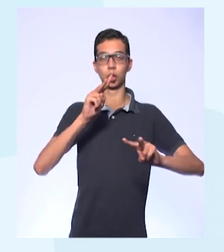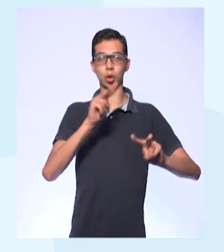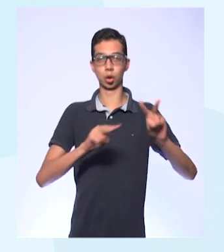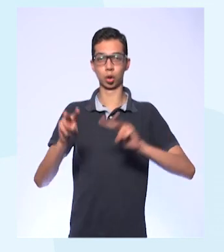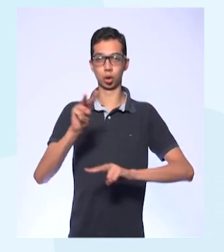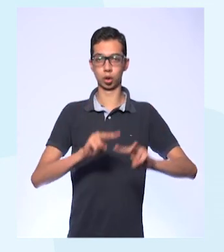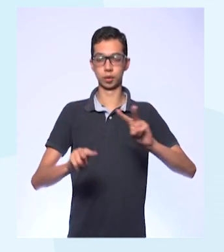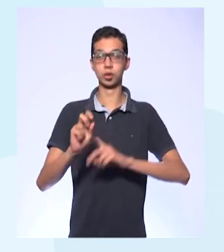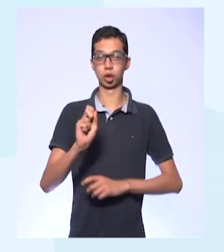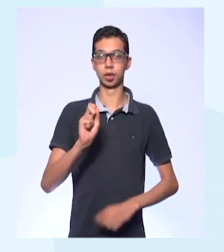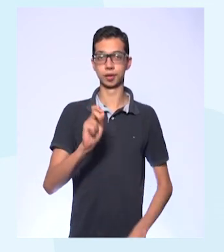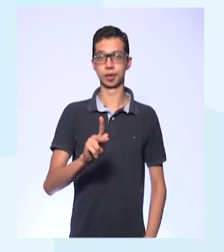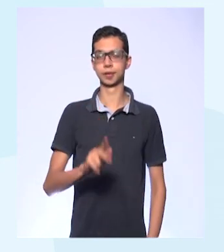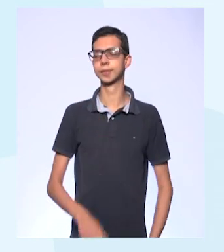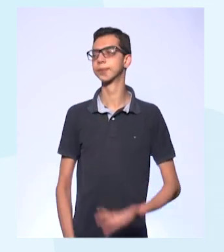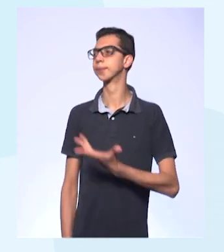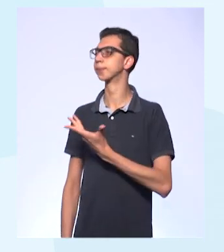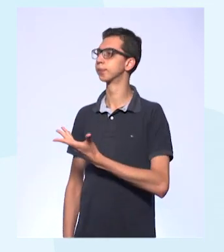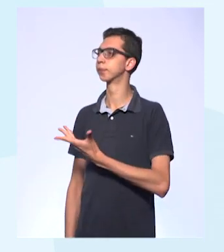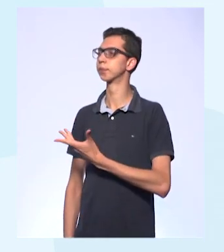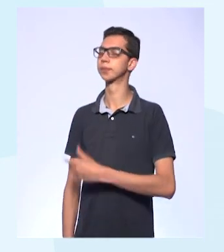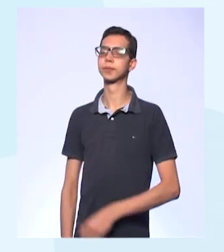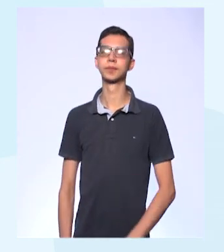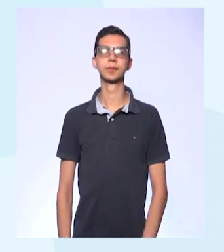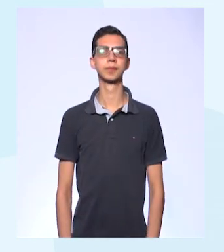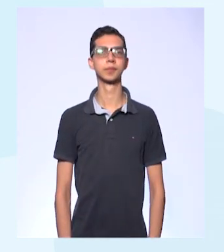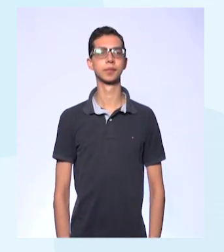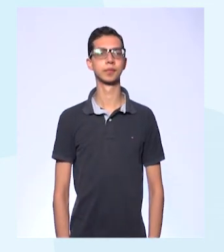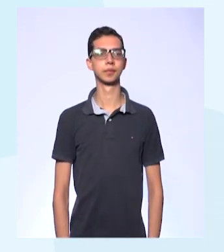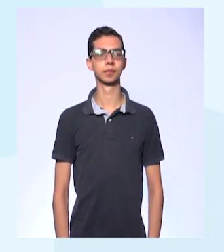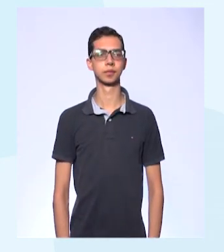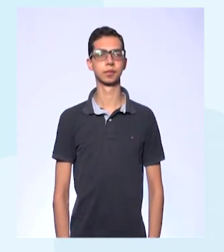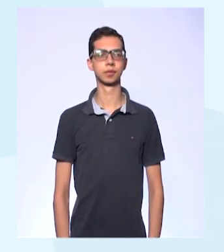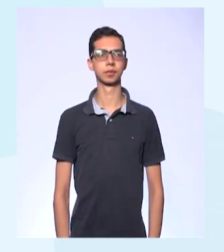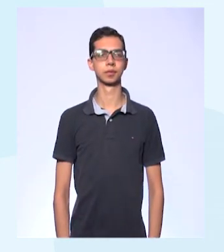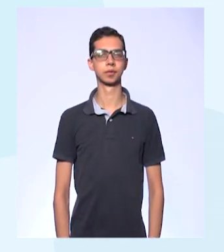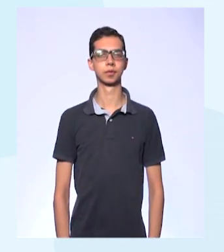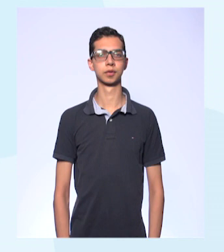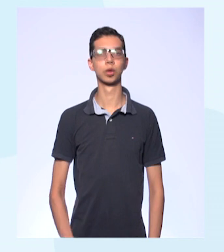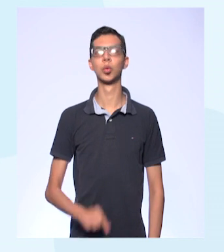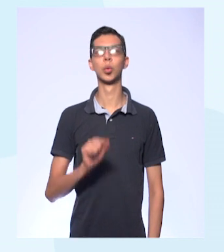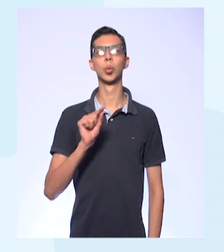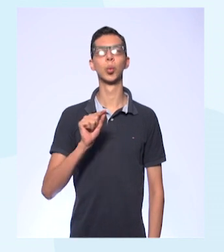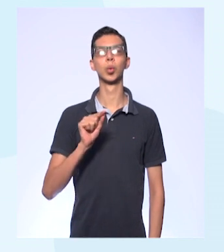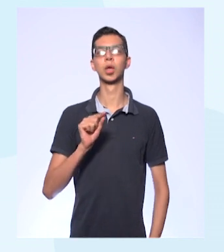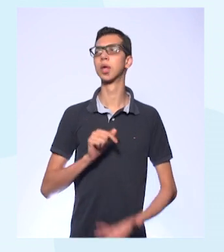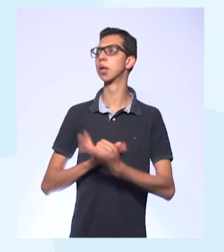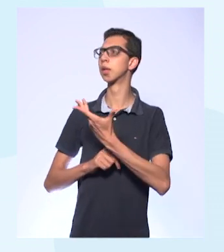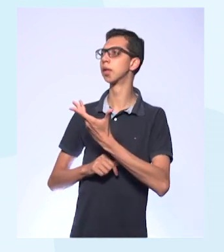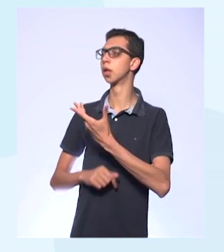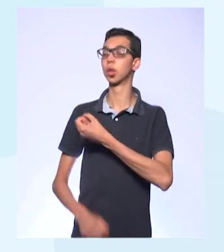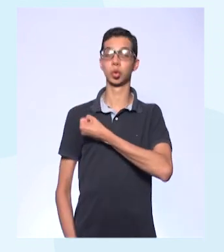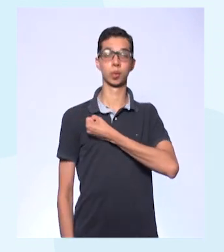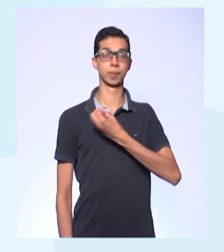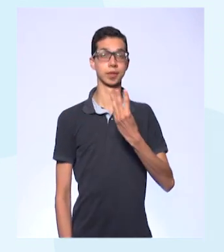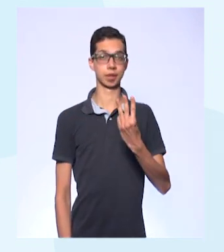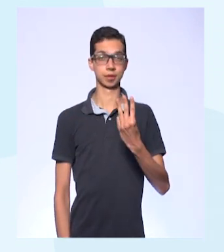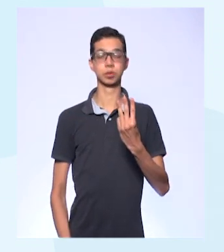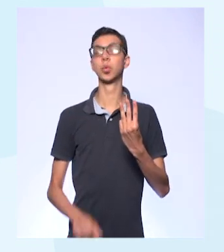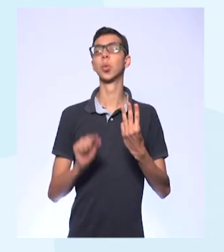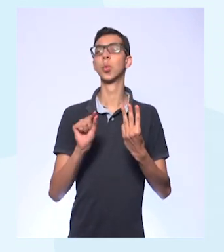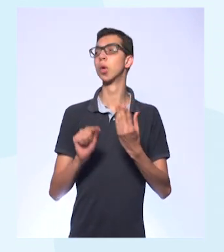tabela periódica, o que eu tenho em cima ali? Eu tenho o número 3. O que vem a ser esse 3? É o número atômico de